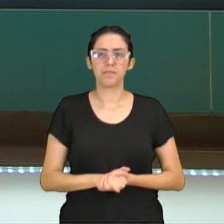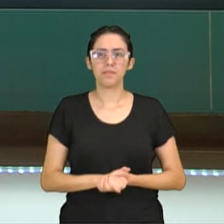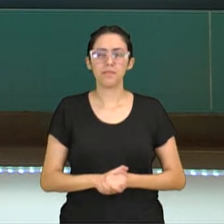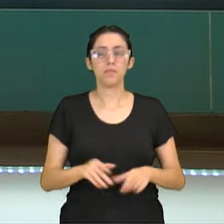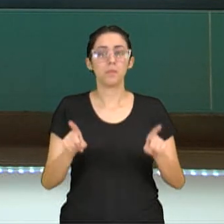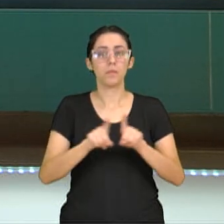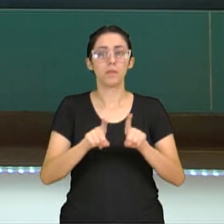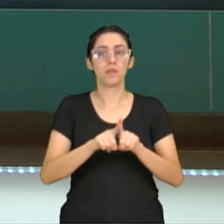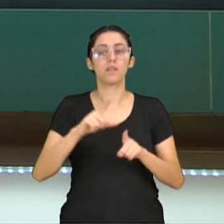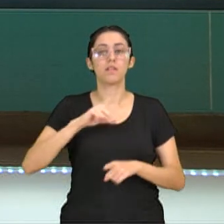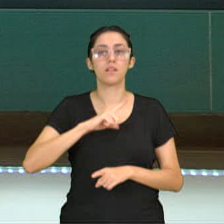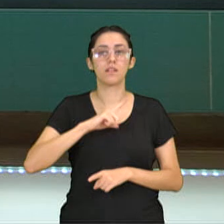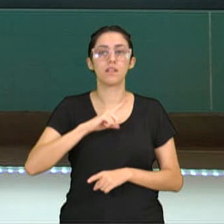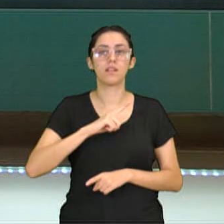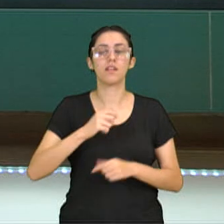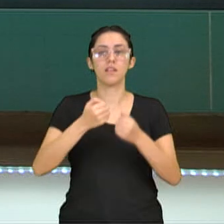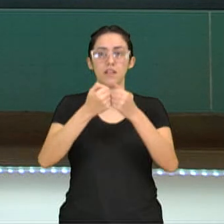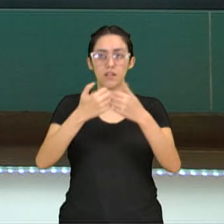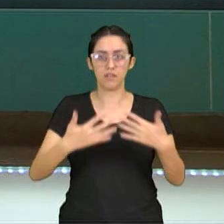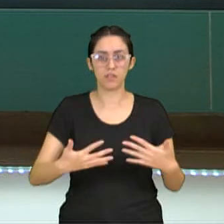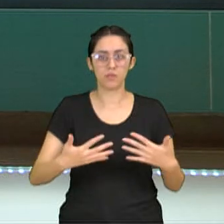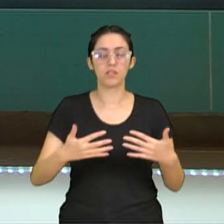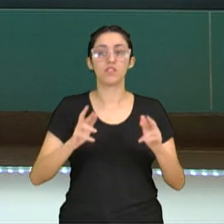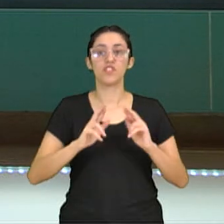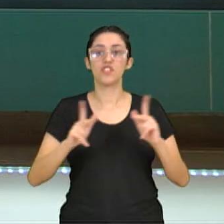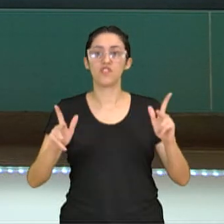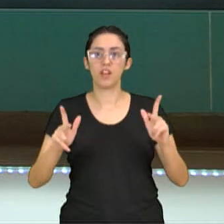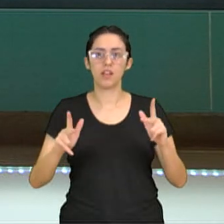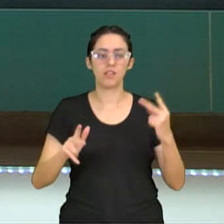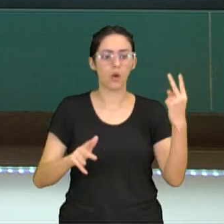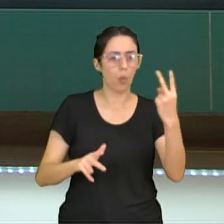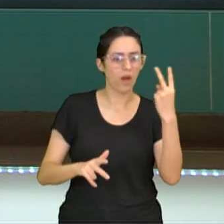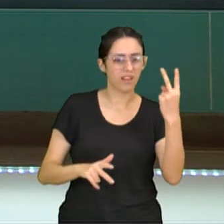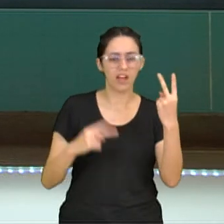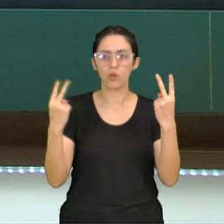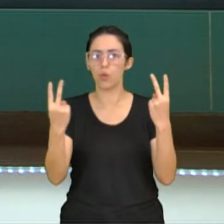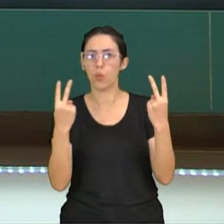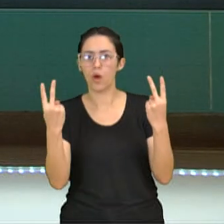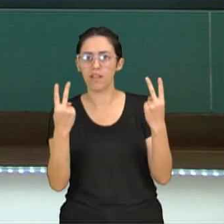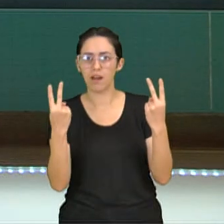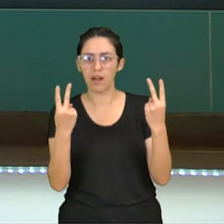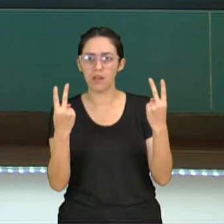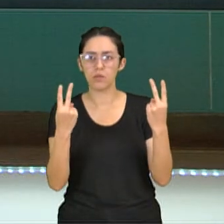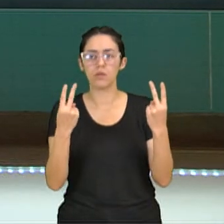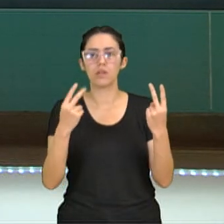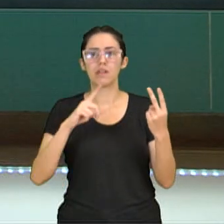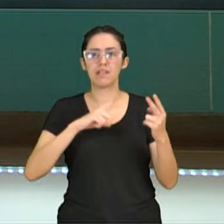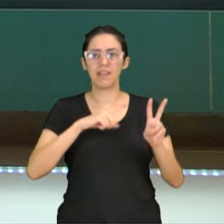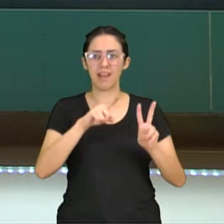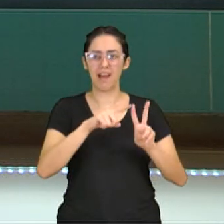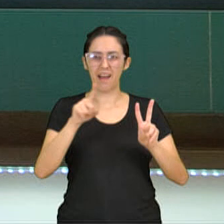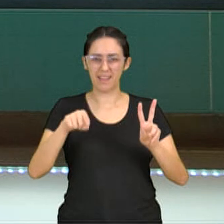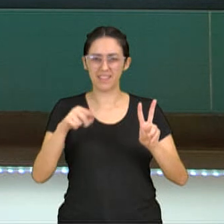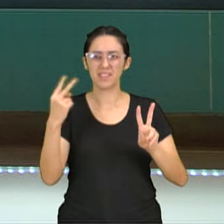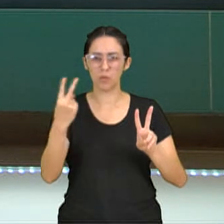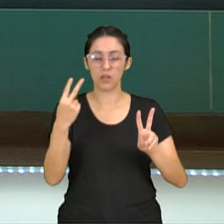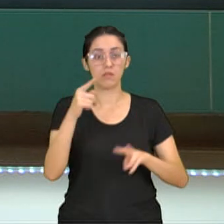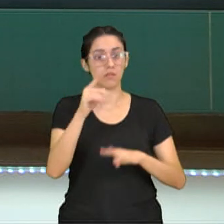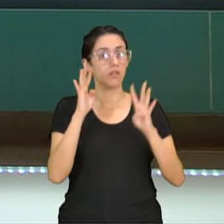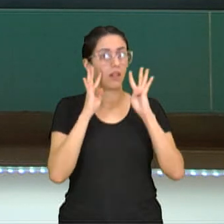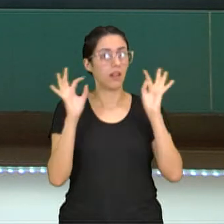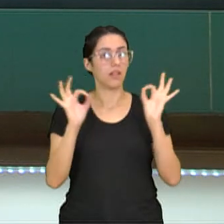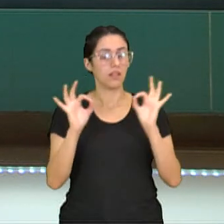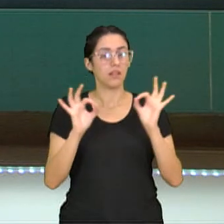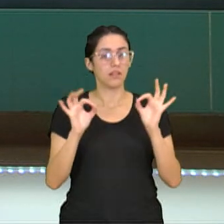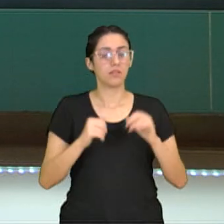nós temos a fatoração pela diferença de dois quadrados, quando eu tenho dois termos e os dois têm raiz quadrada. Presta atenção nisso, ó.